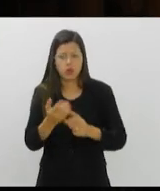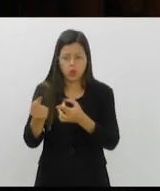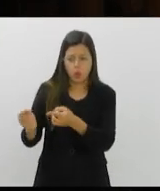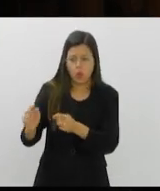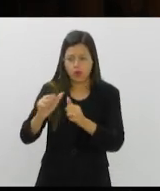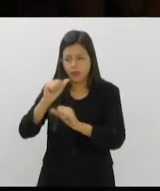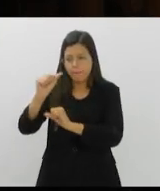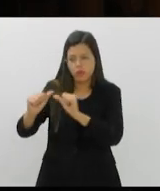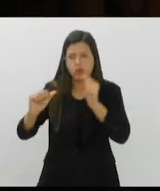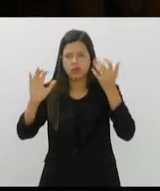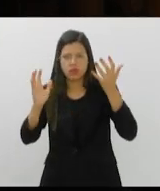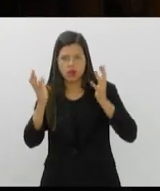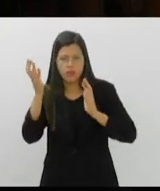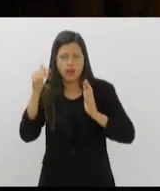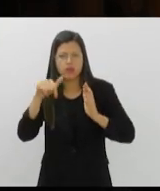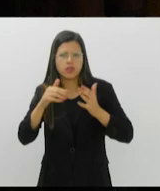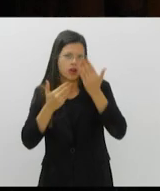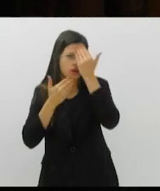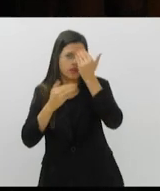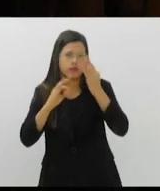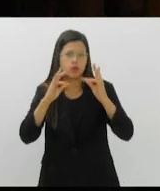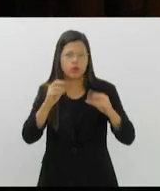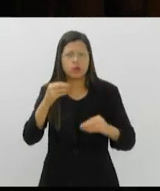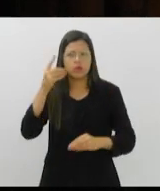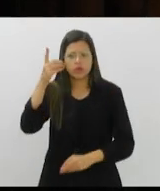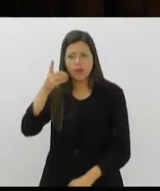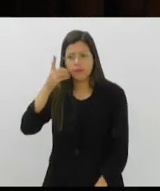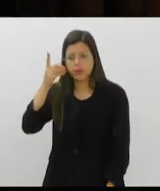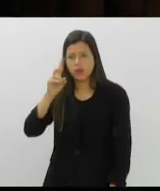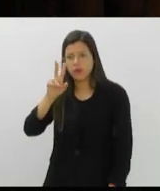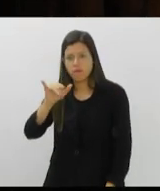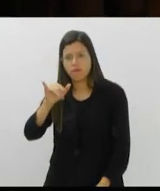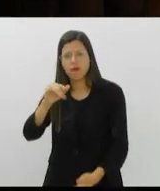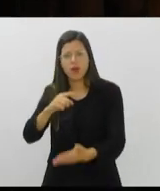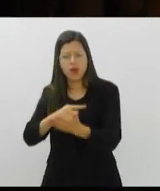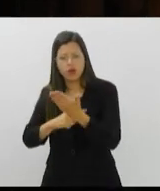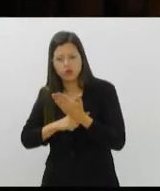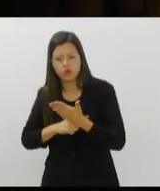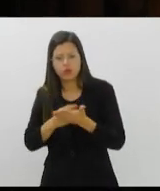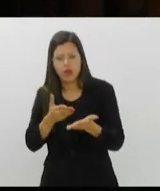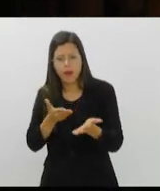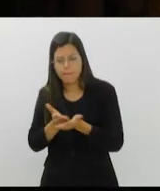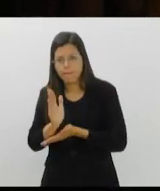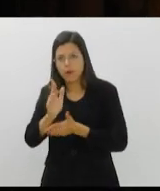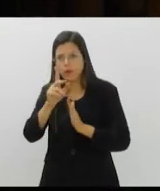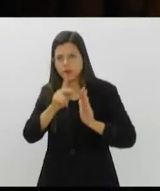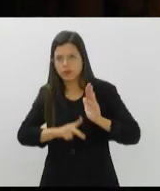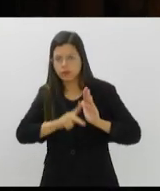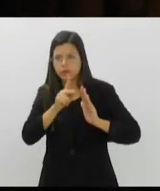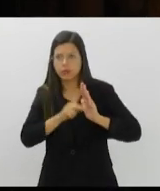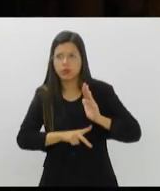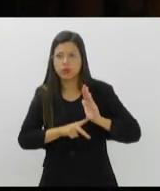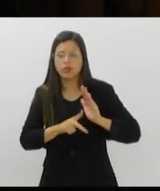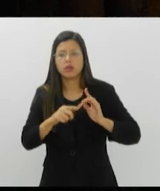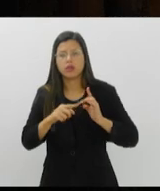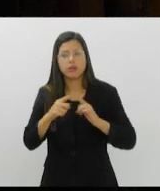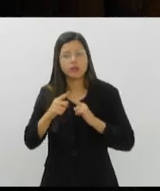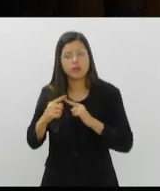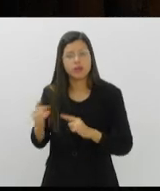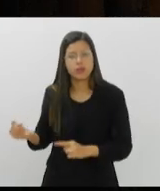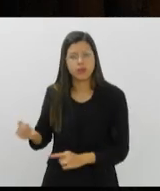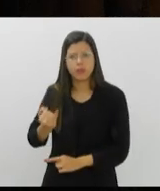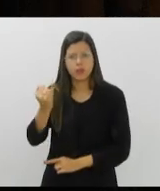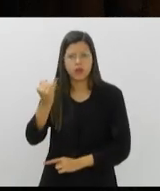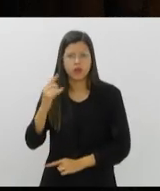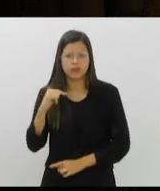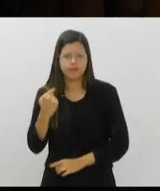climáticas. Então, agradeço a todos os deputados que vão aí nos ajudar a apresentar e aprovar esse projeto, porque ele é fundamental para a